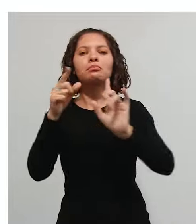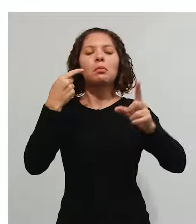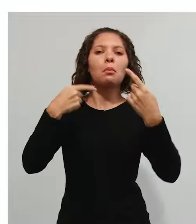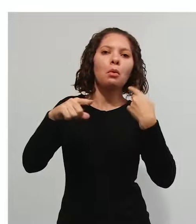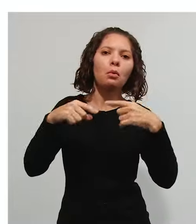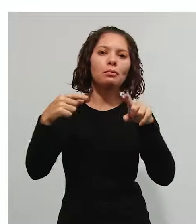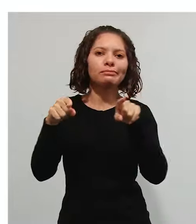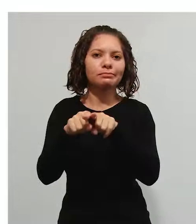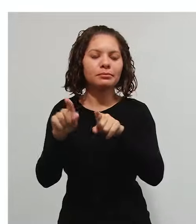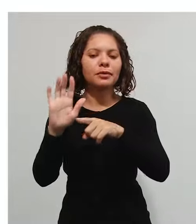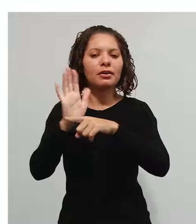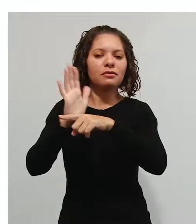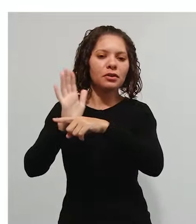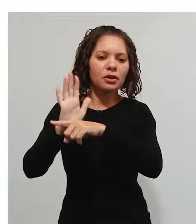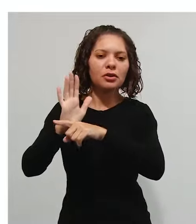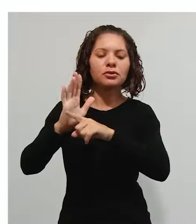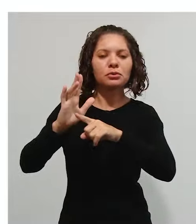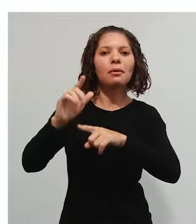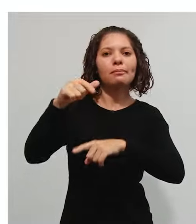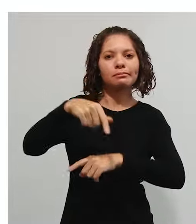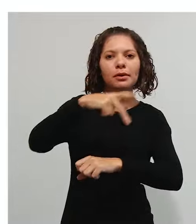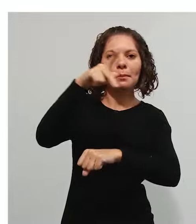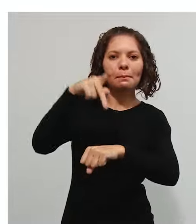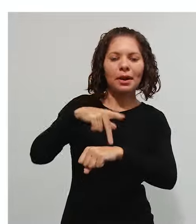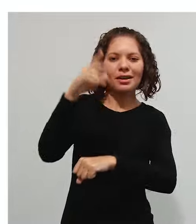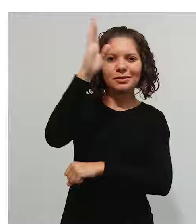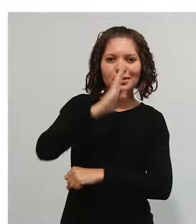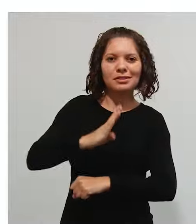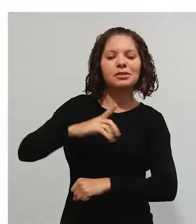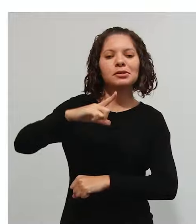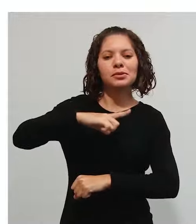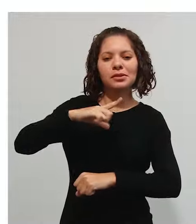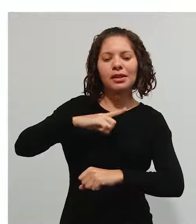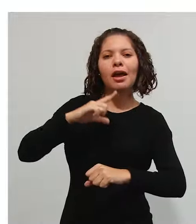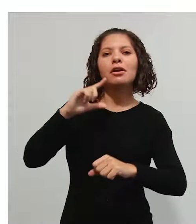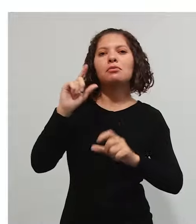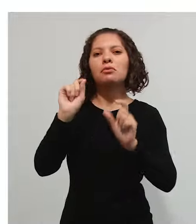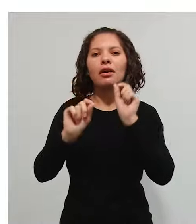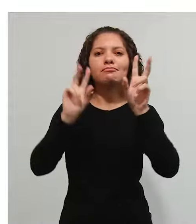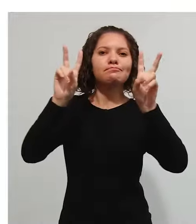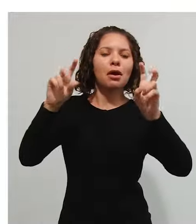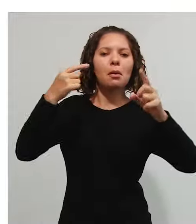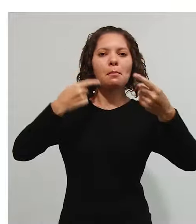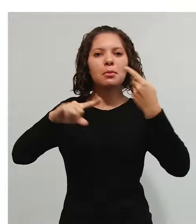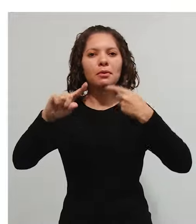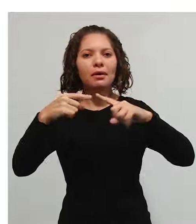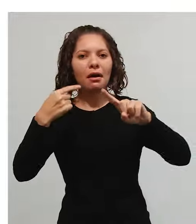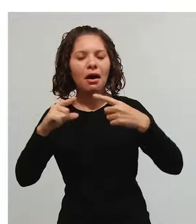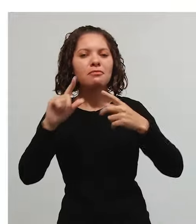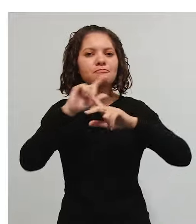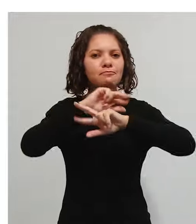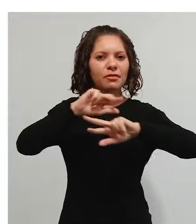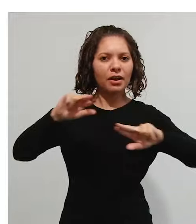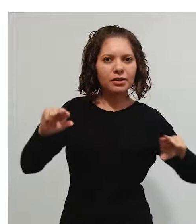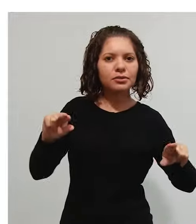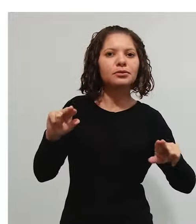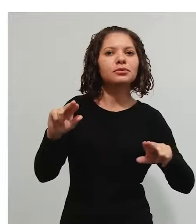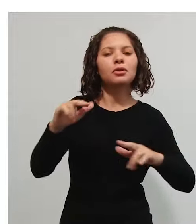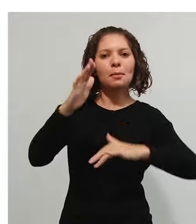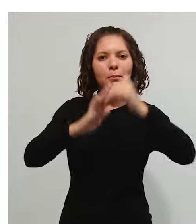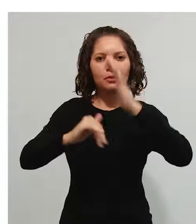produzidos no Brasil contendo obras musicais ou litero musicais de autores brasileiros